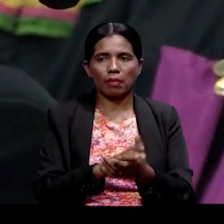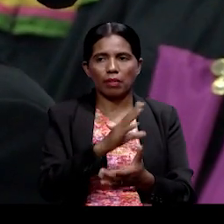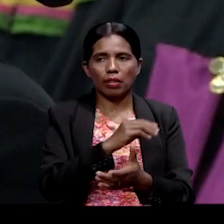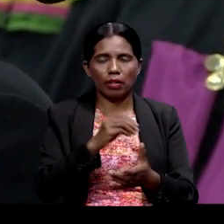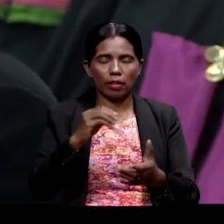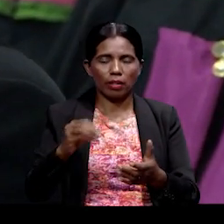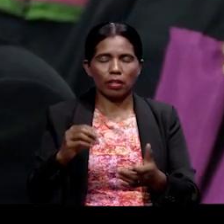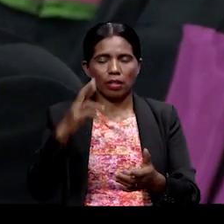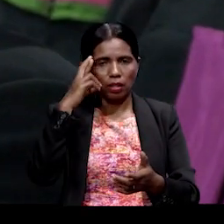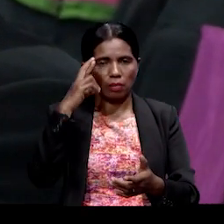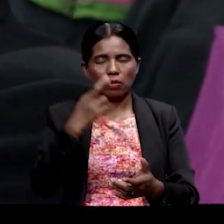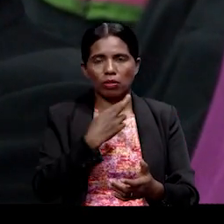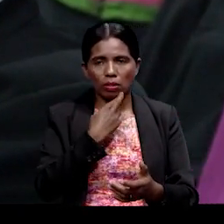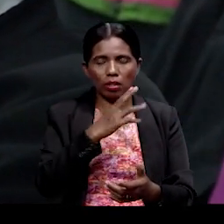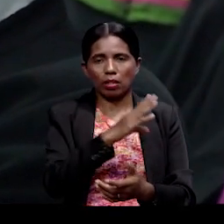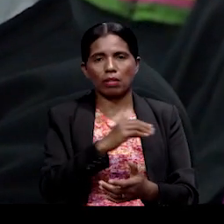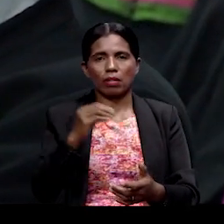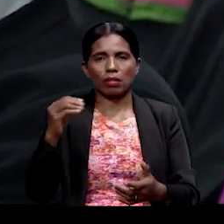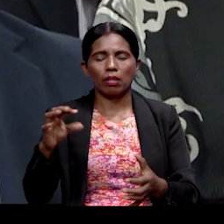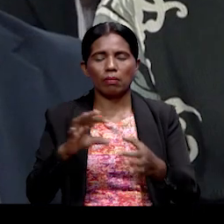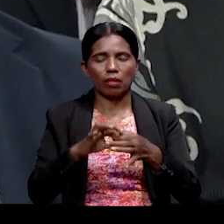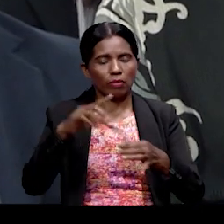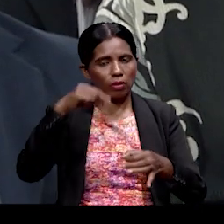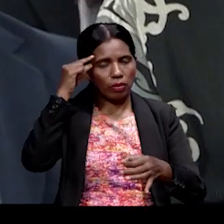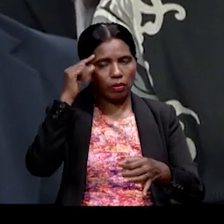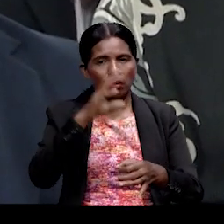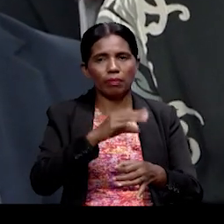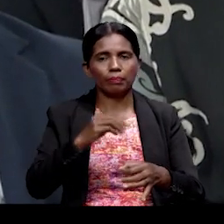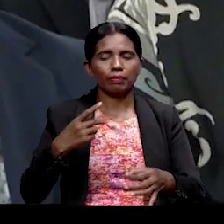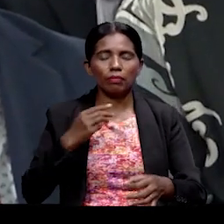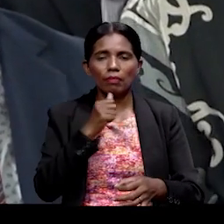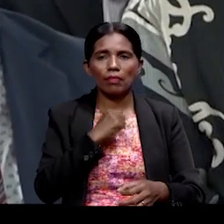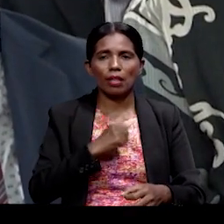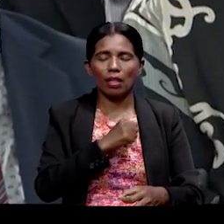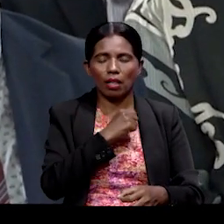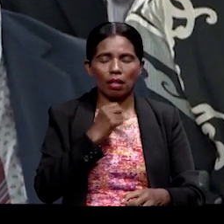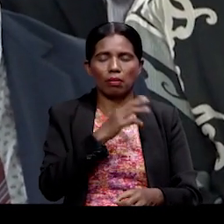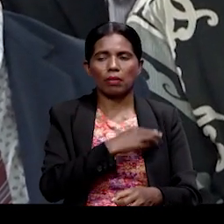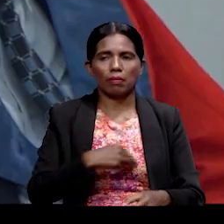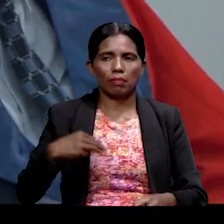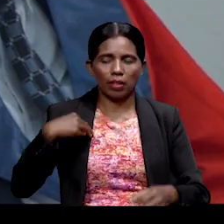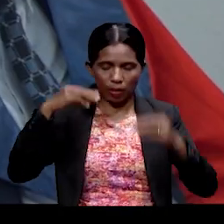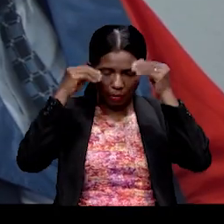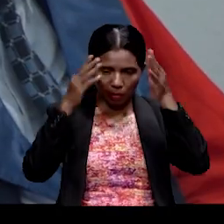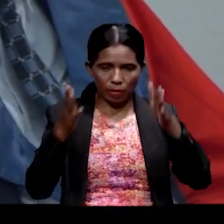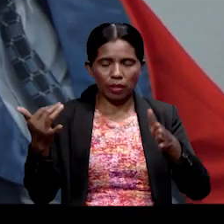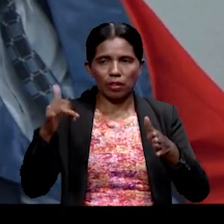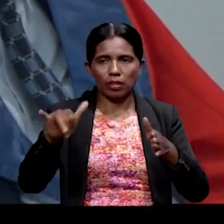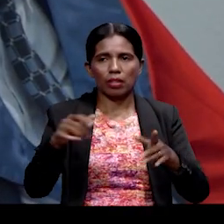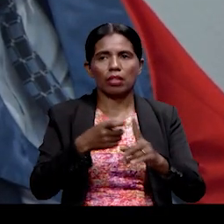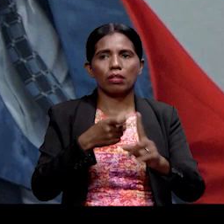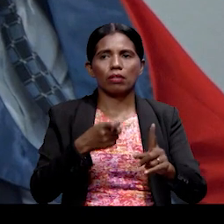ex-presidente da República José Ramos Horta membro governo padres, madres, docentes no reitor Rússia